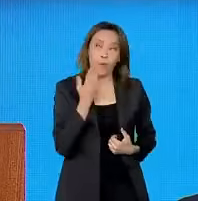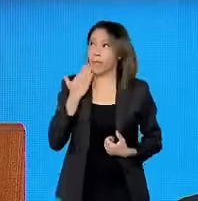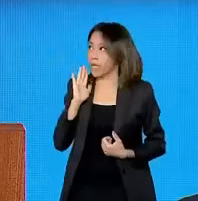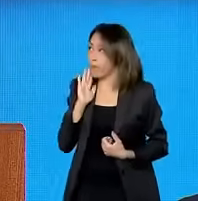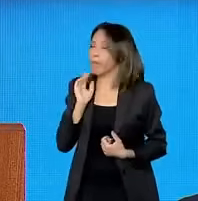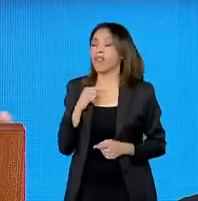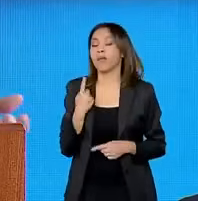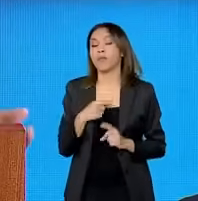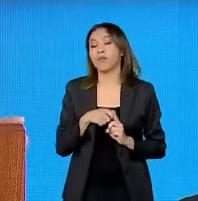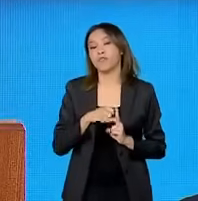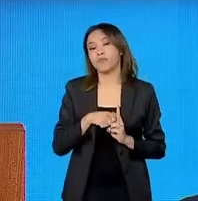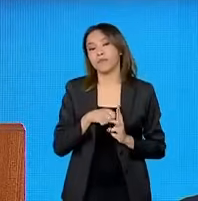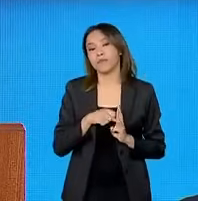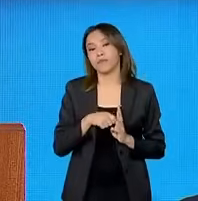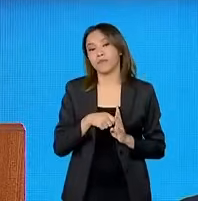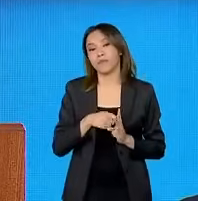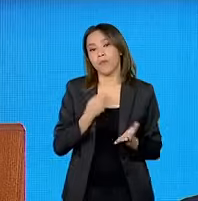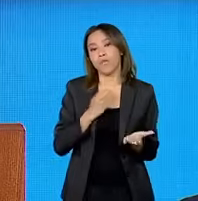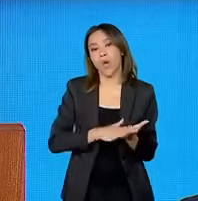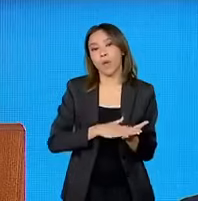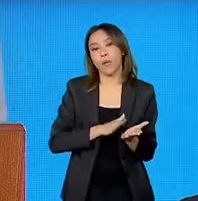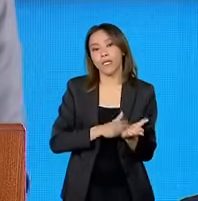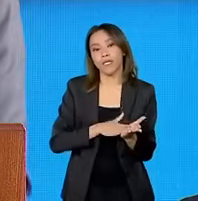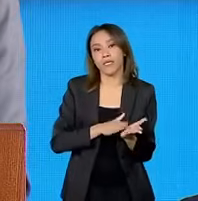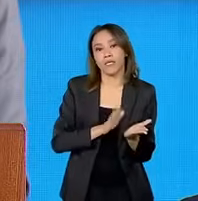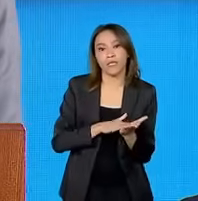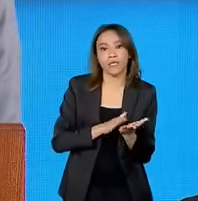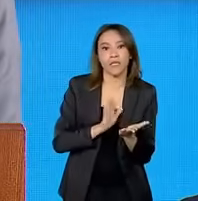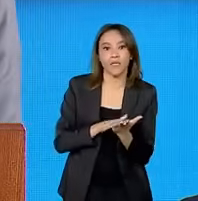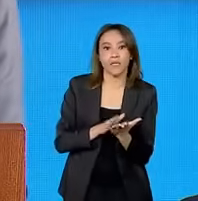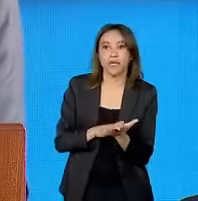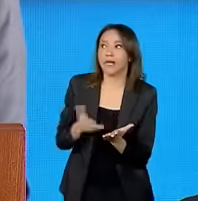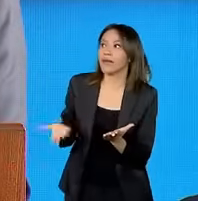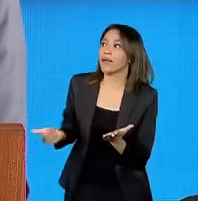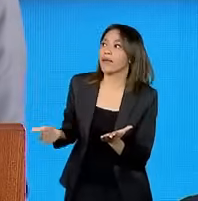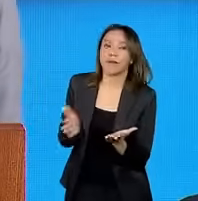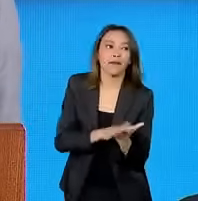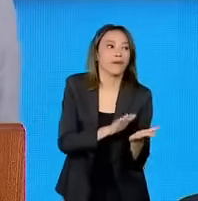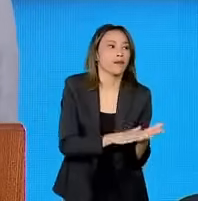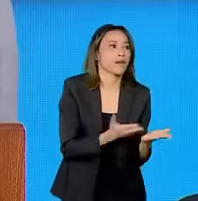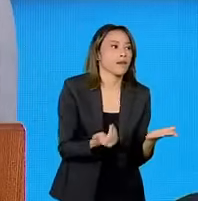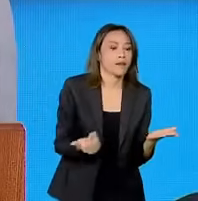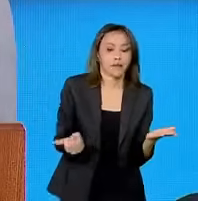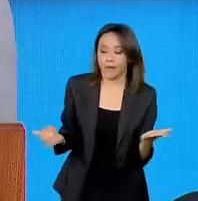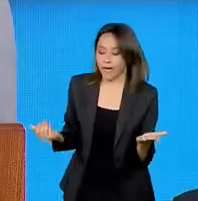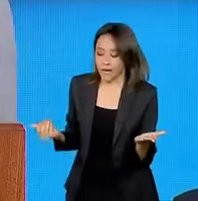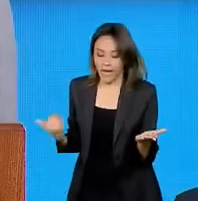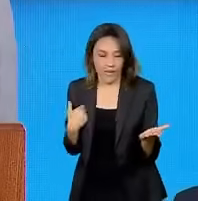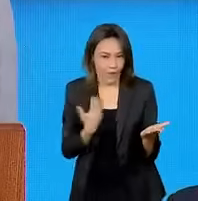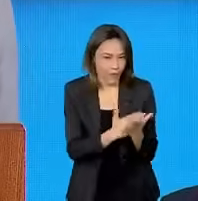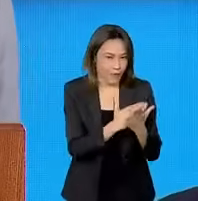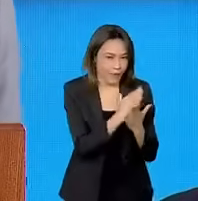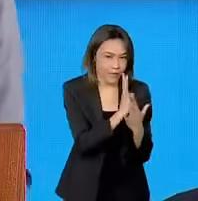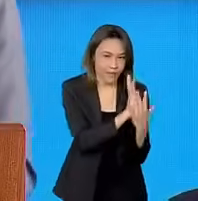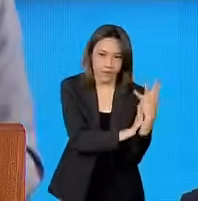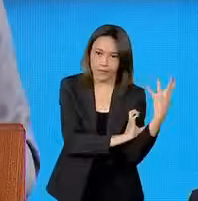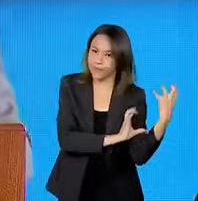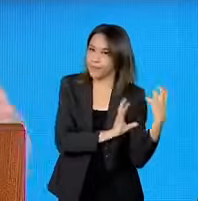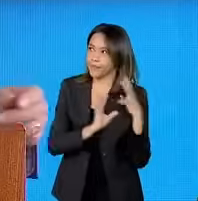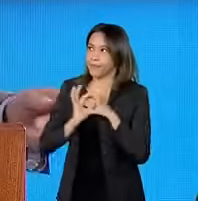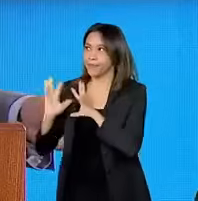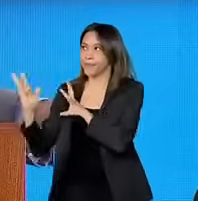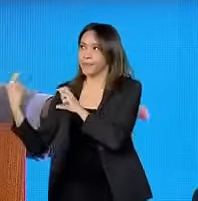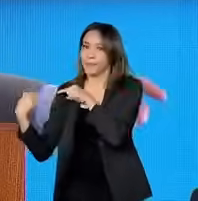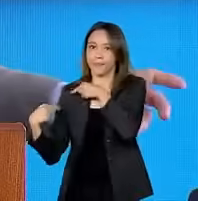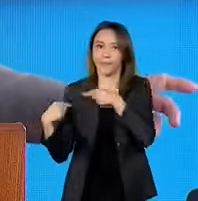Mas depois de algum tempo começa a cobrança e não tem a entrega para fazer, aí começa o martírio. E eu digo o seguinte,